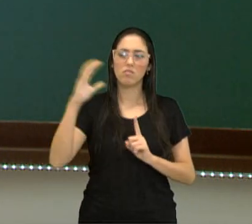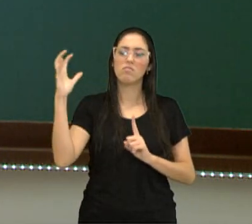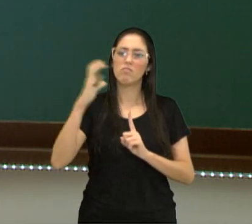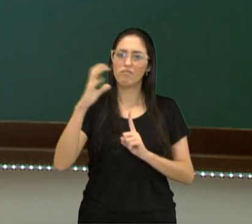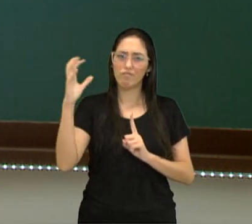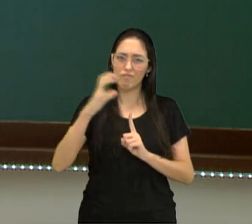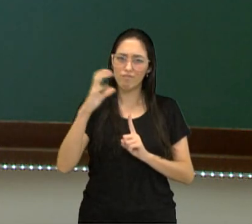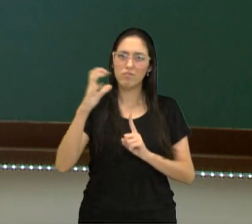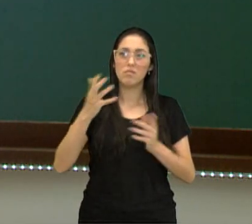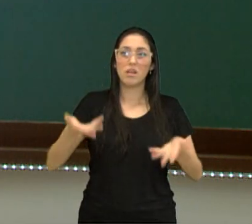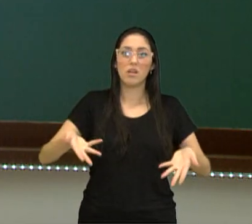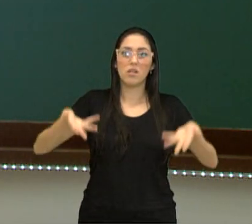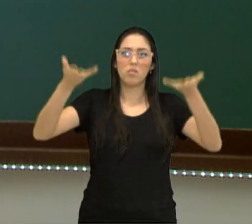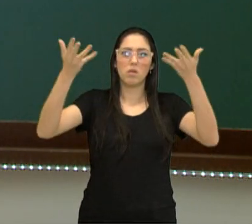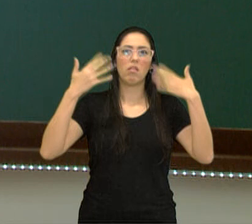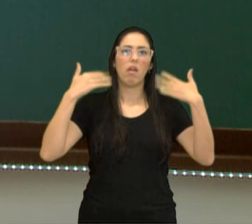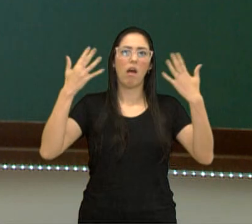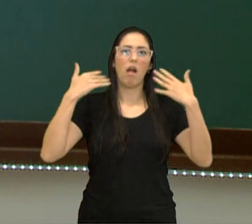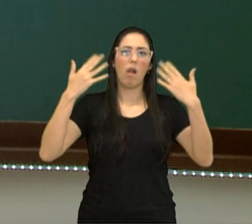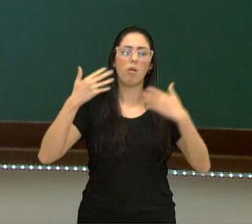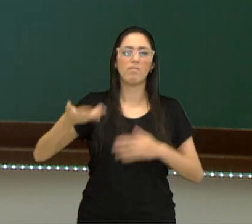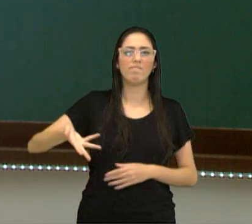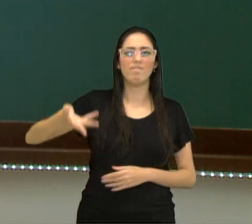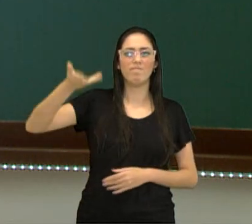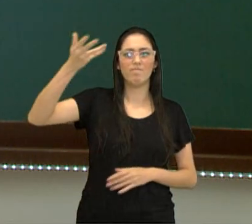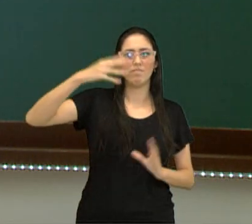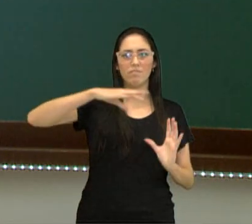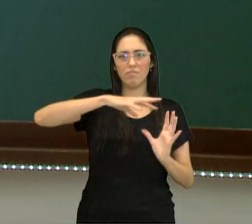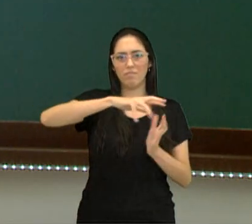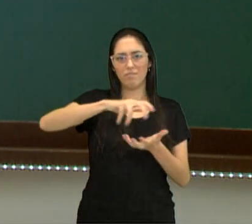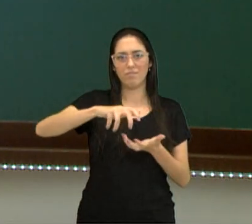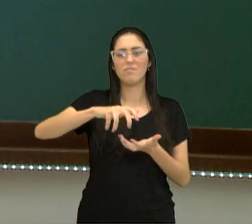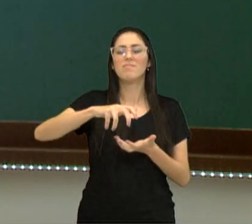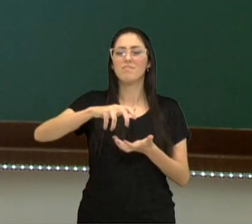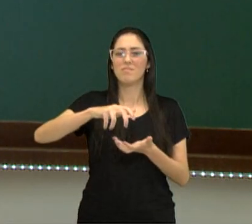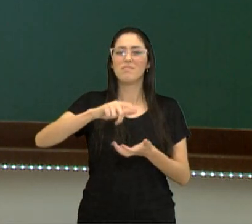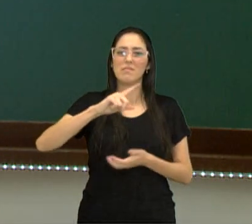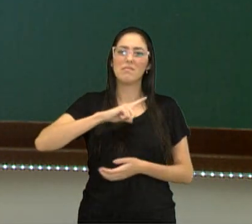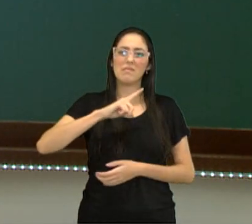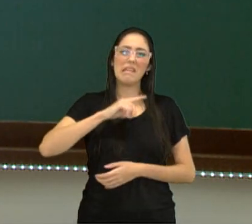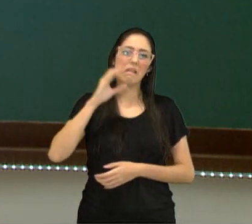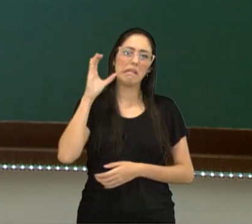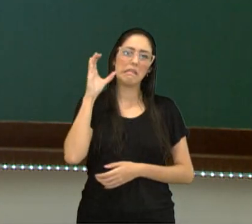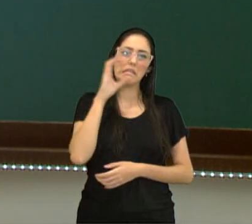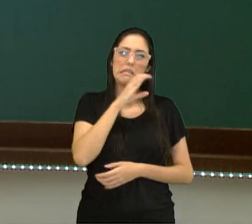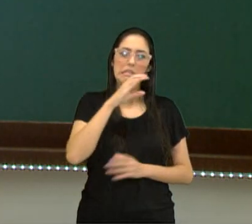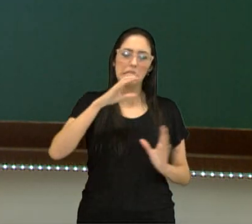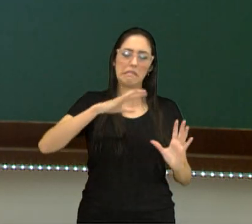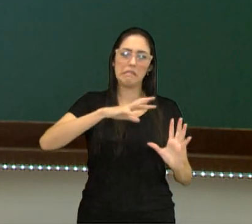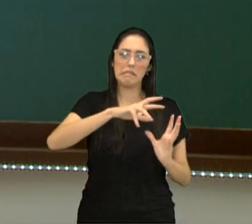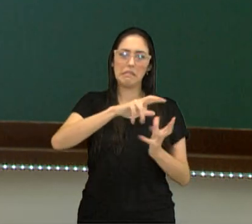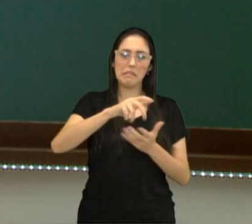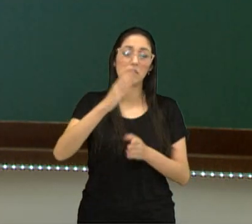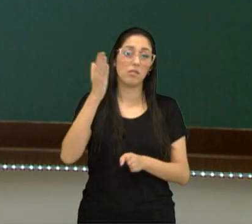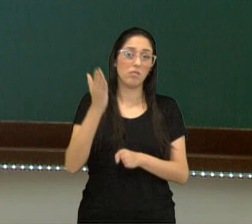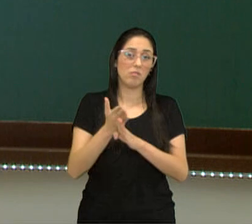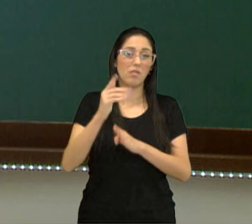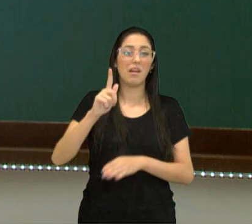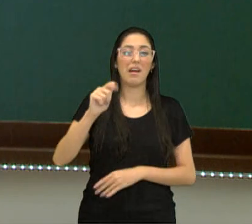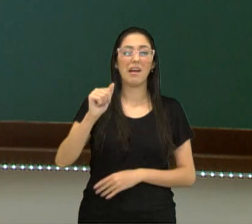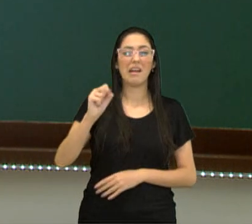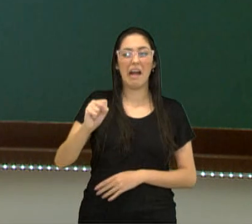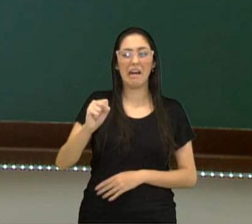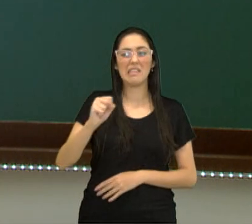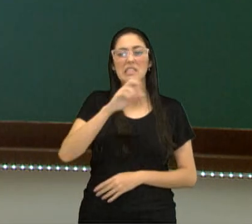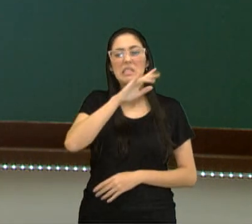significativamente para o aumento da temperatura do nosso planeta, contribuindo para esse aquecimento global, por meio da emissão de gases poluentes